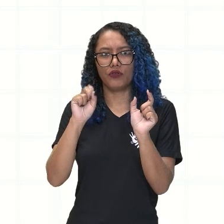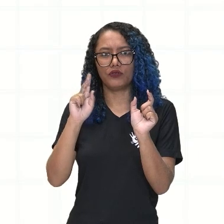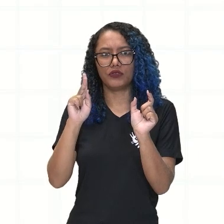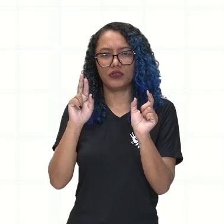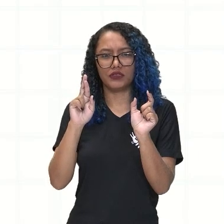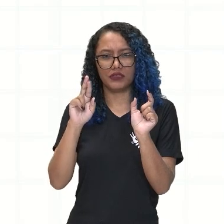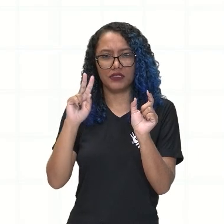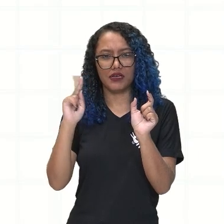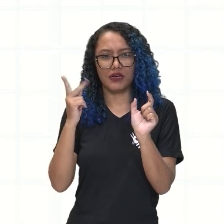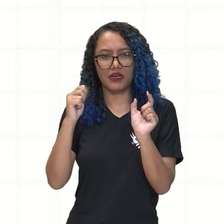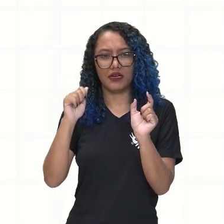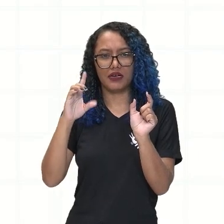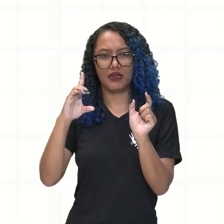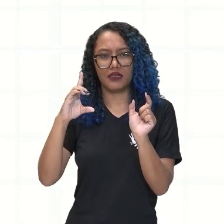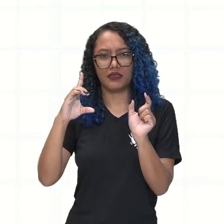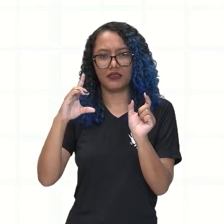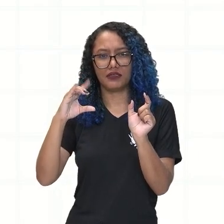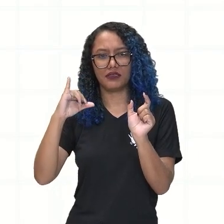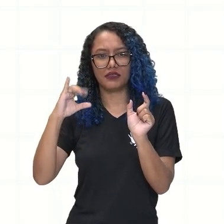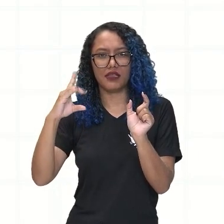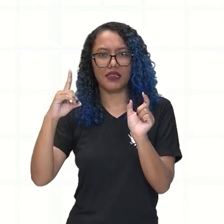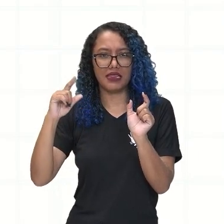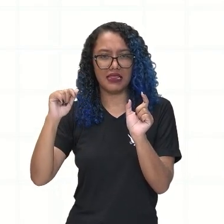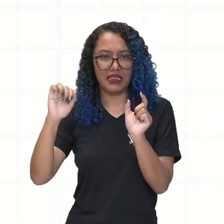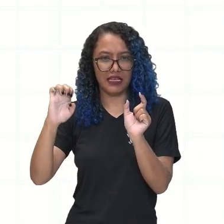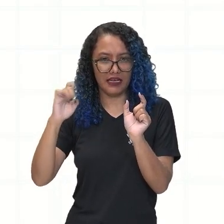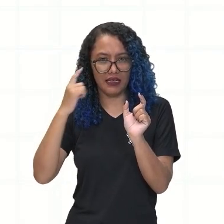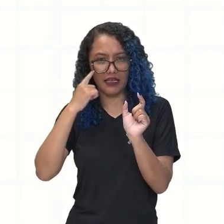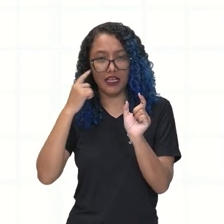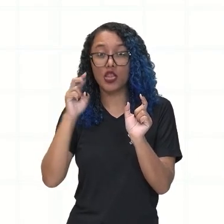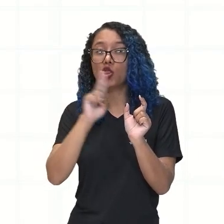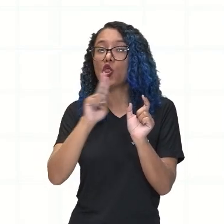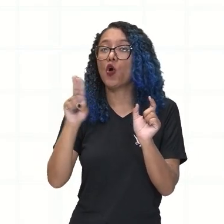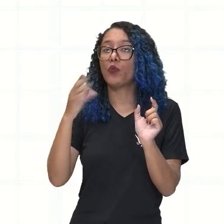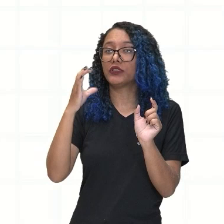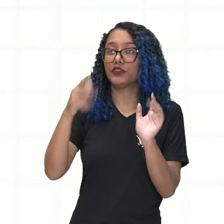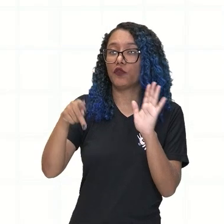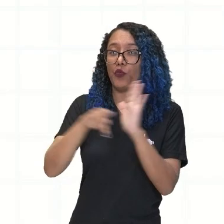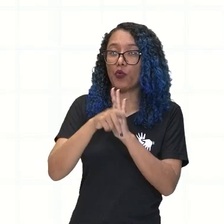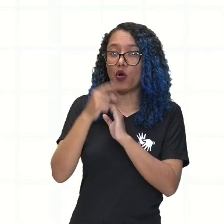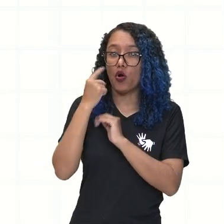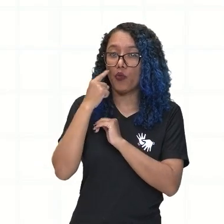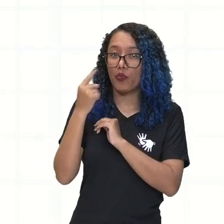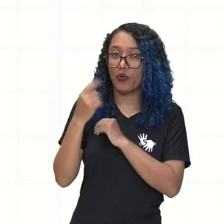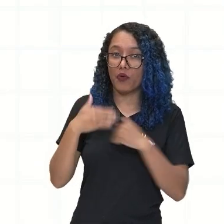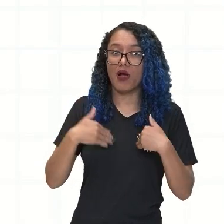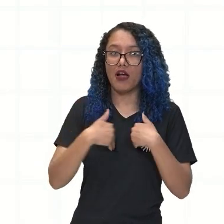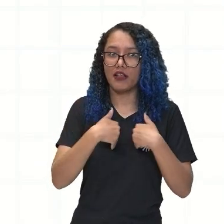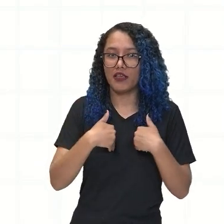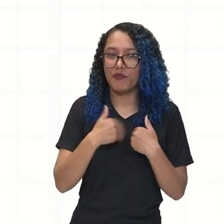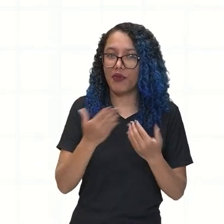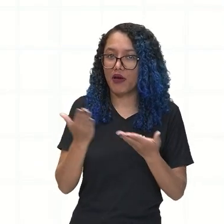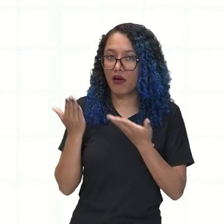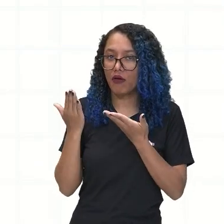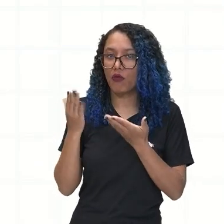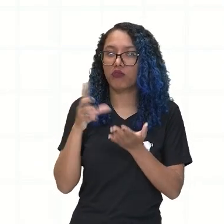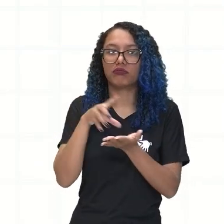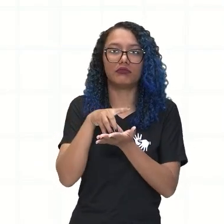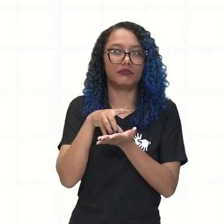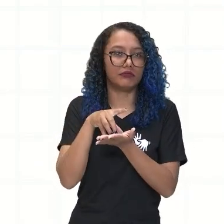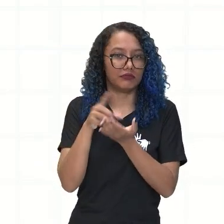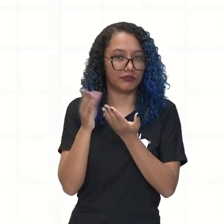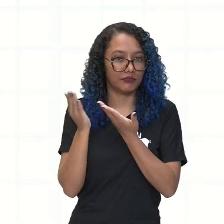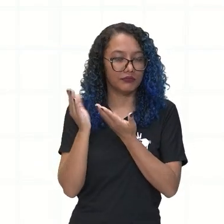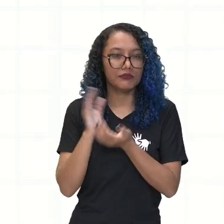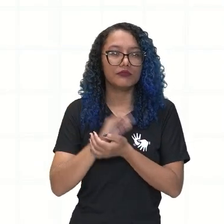aqui saiu, ó. Forus Racidae é o nome científico desse dinossauro aviano.